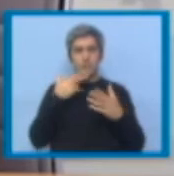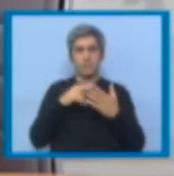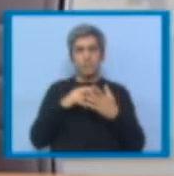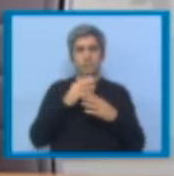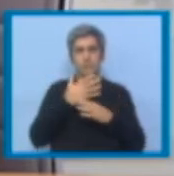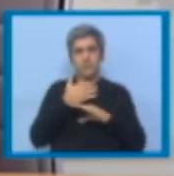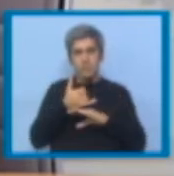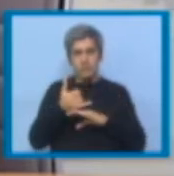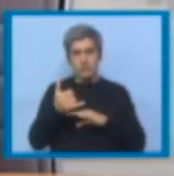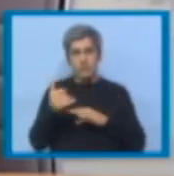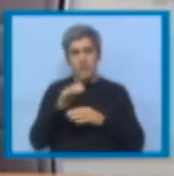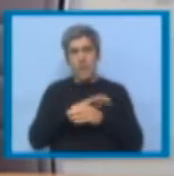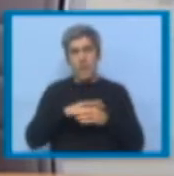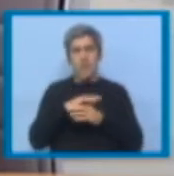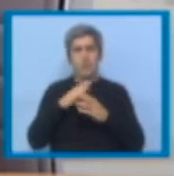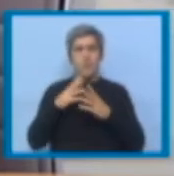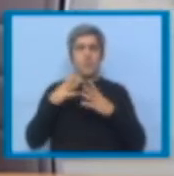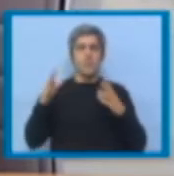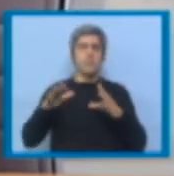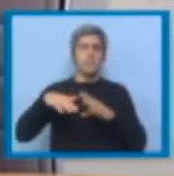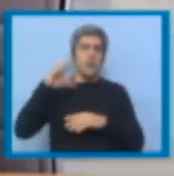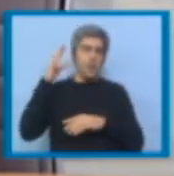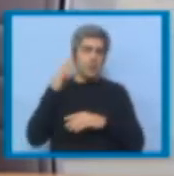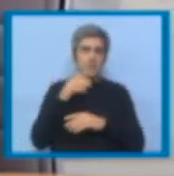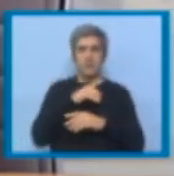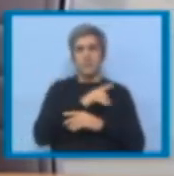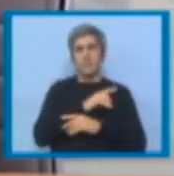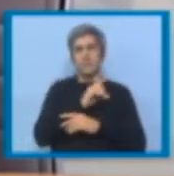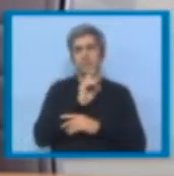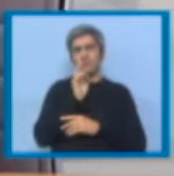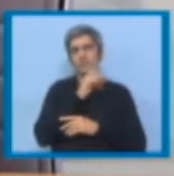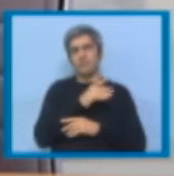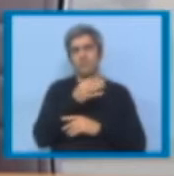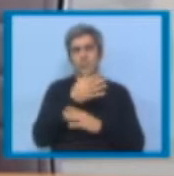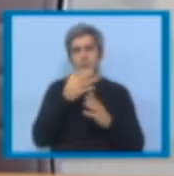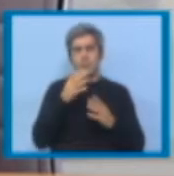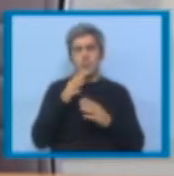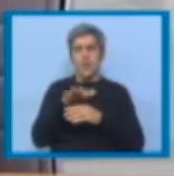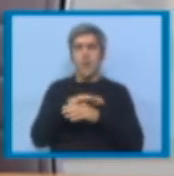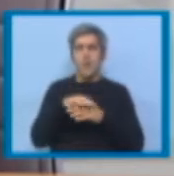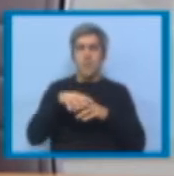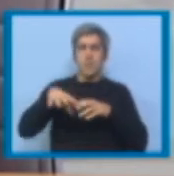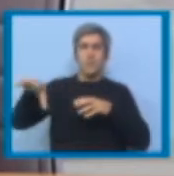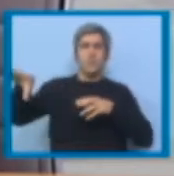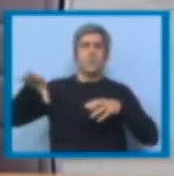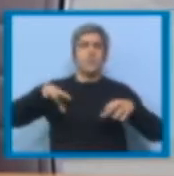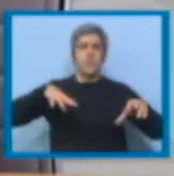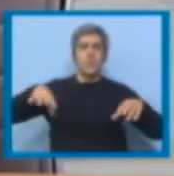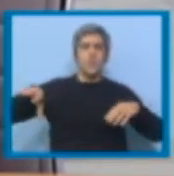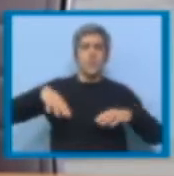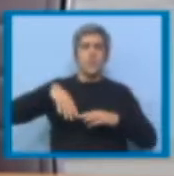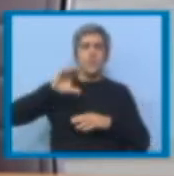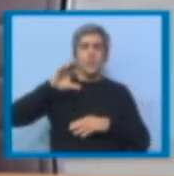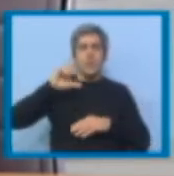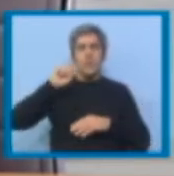afetou muito mais a área, afetou áreas mais dispersas e afetou muito